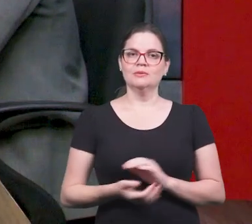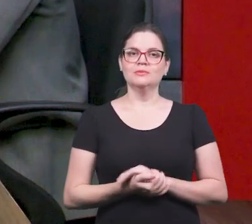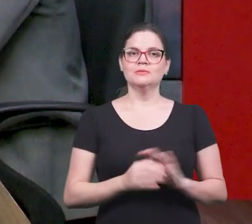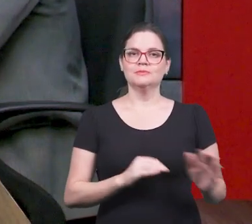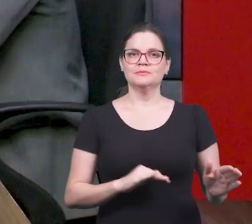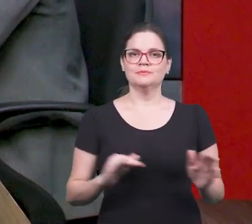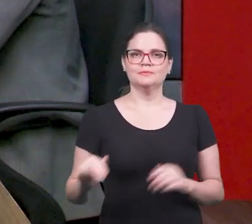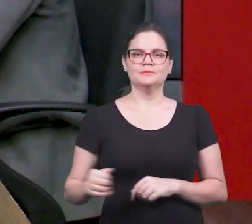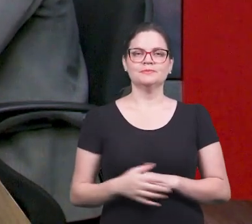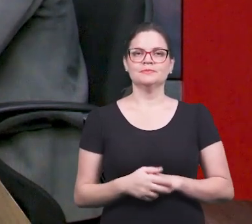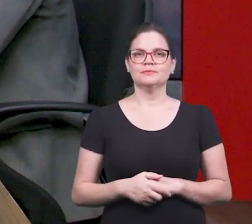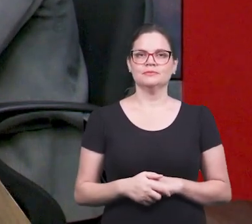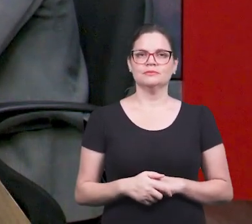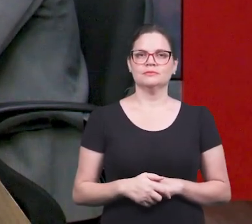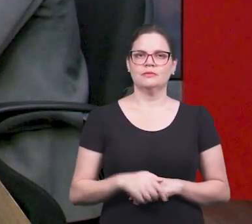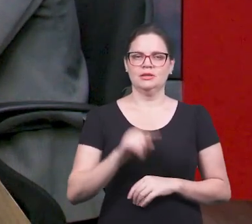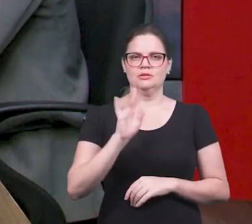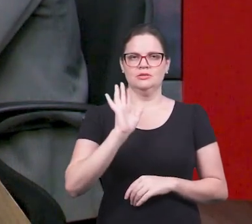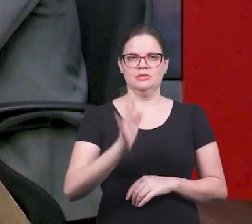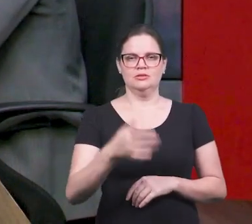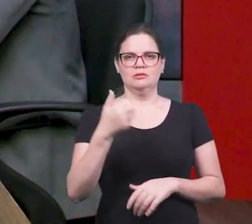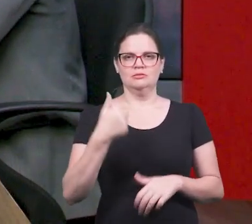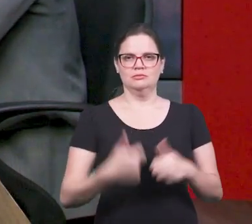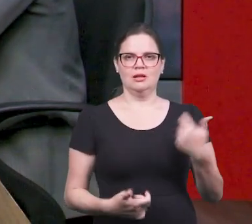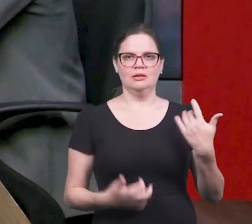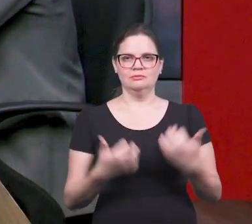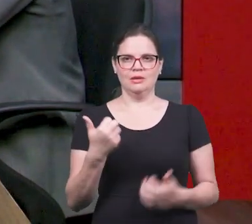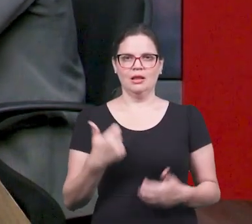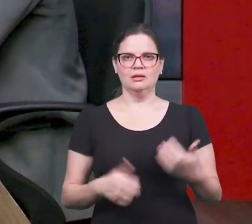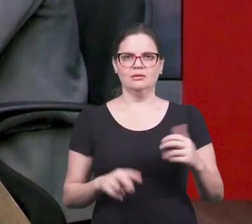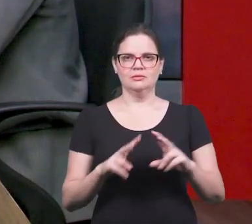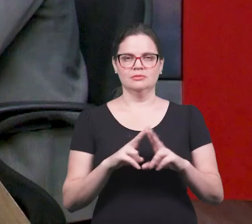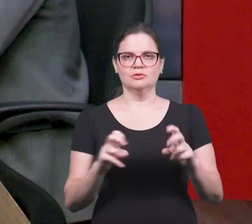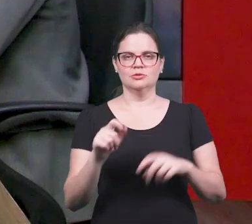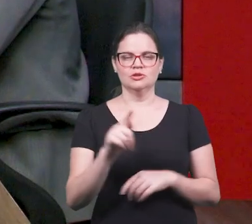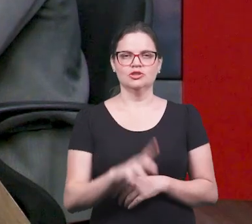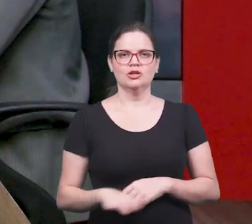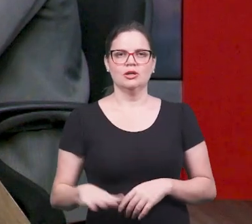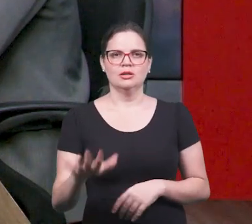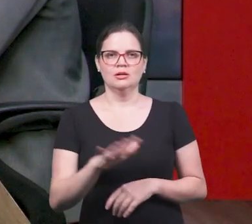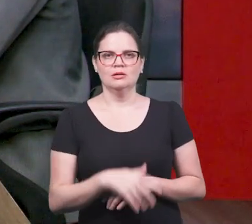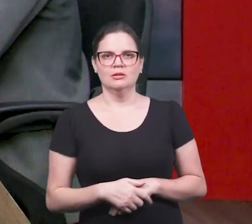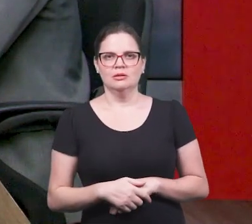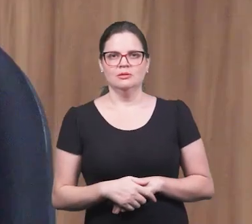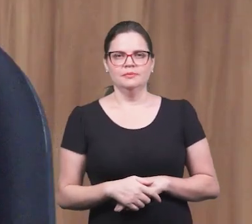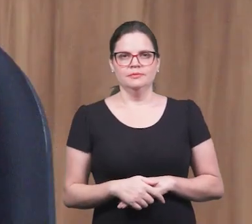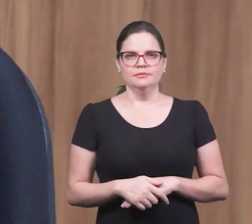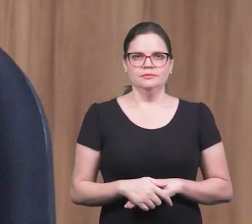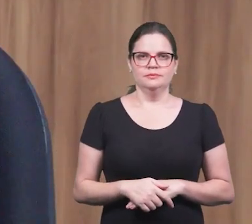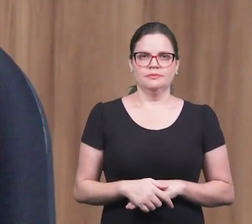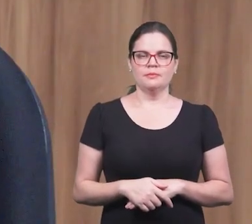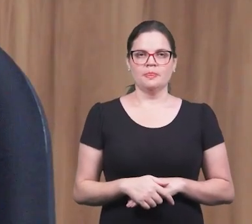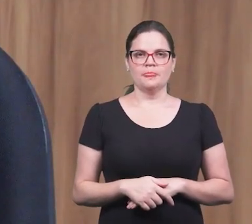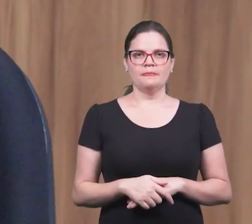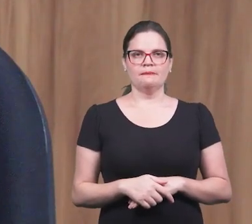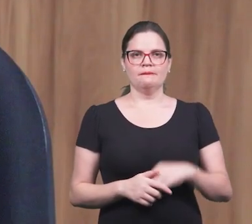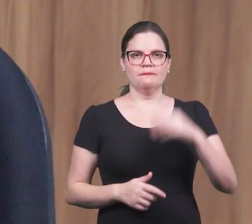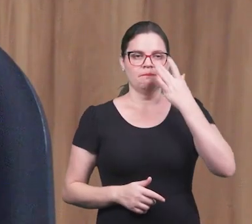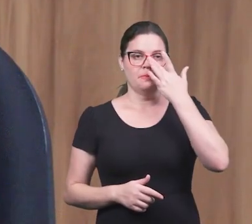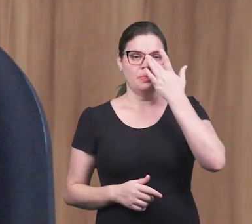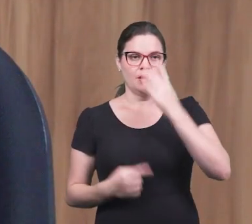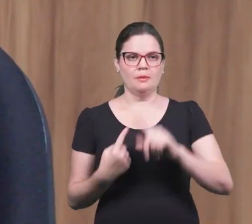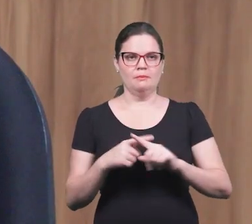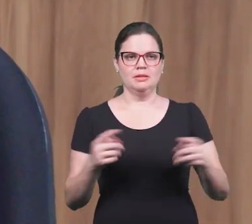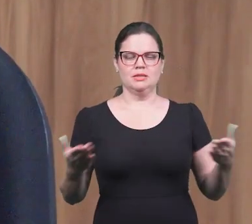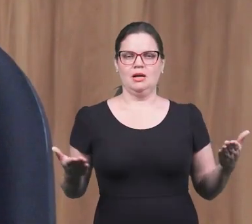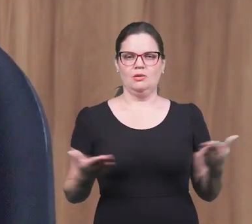comentário, né? Você fez vários comentários, né? Assim, explanação geral, mas uma forma objetiva, uma forma clara